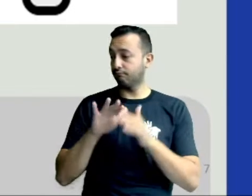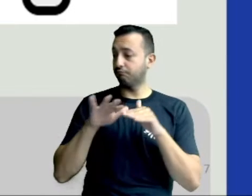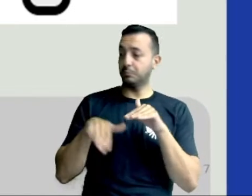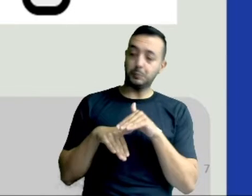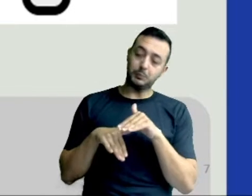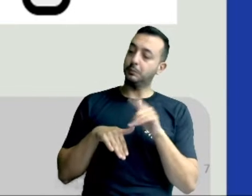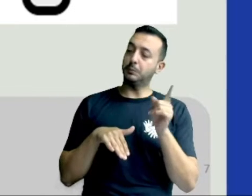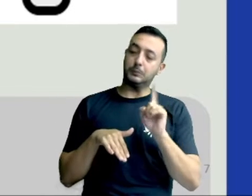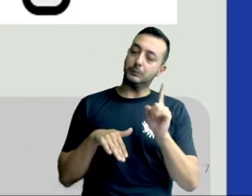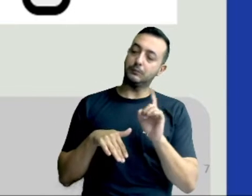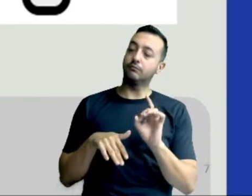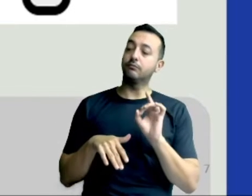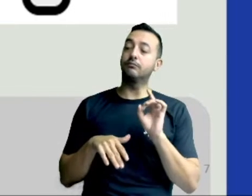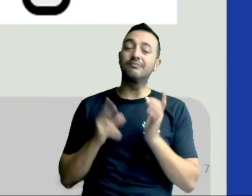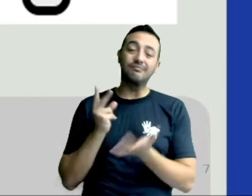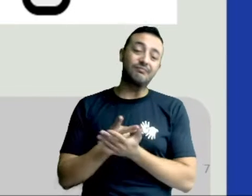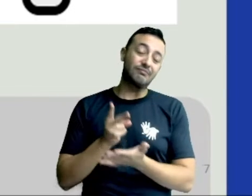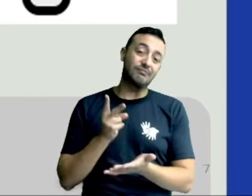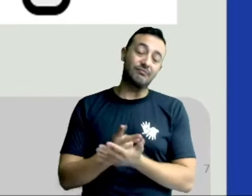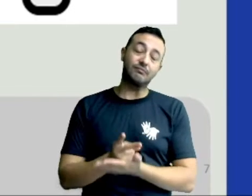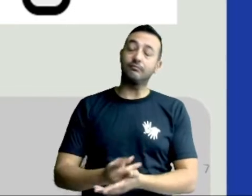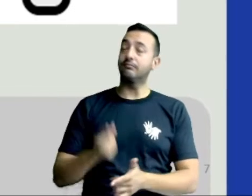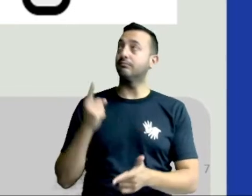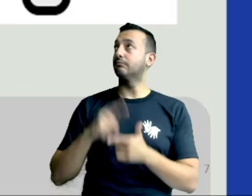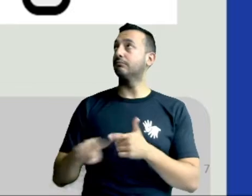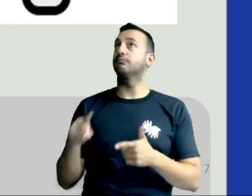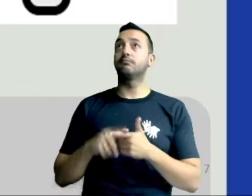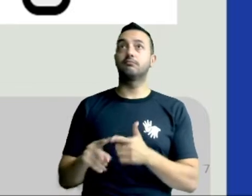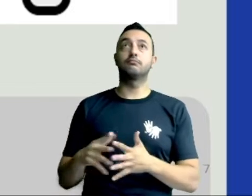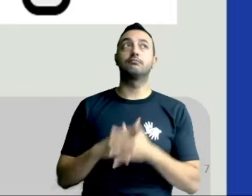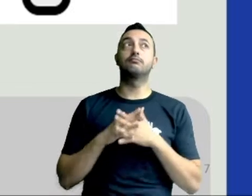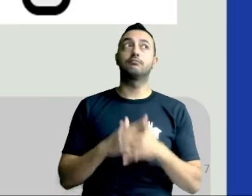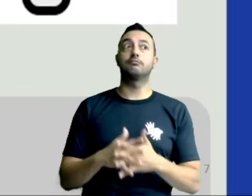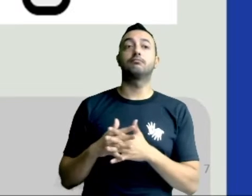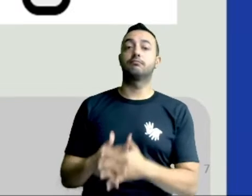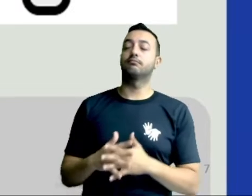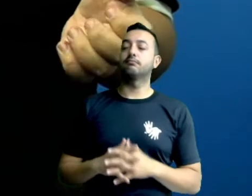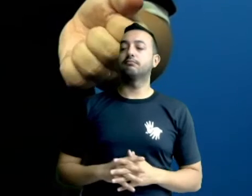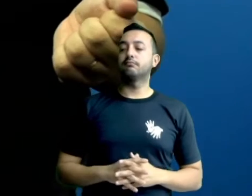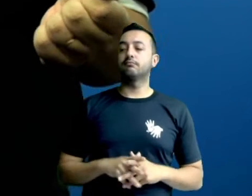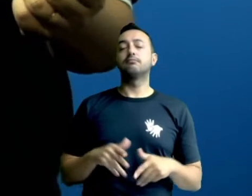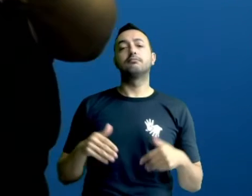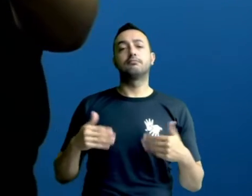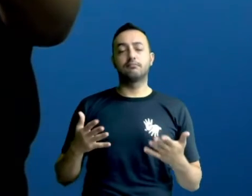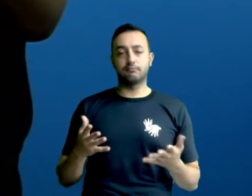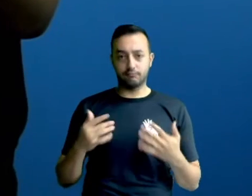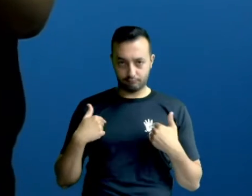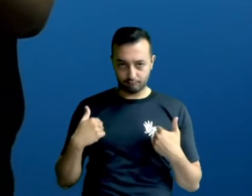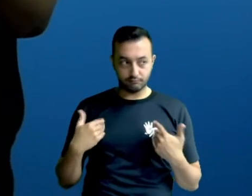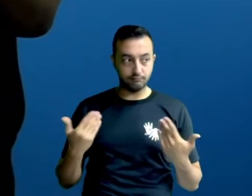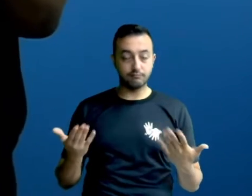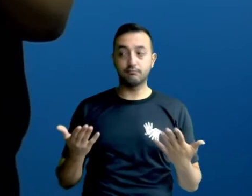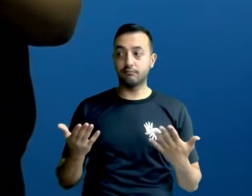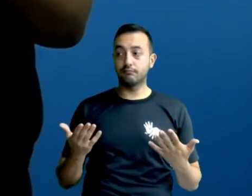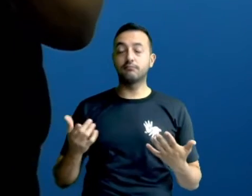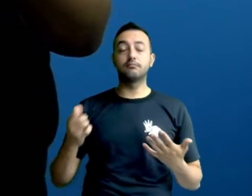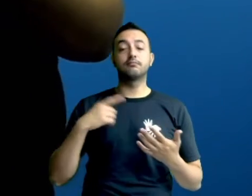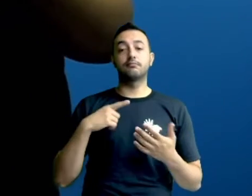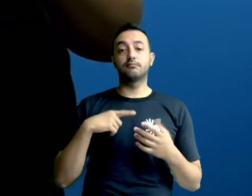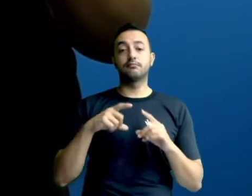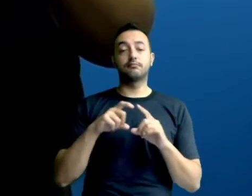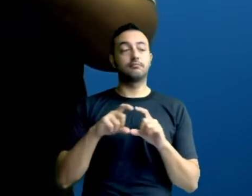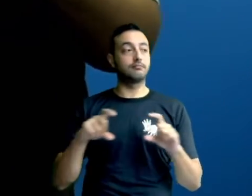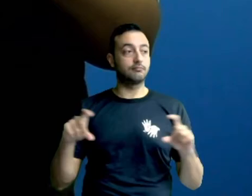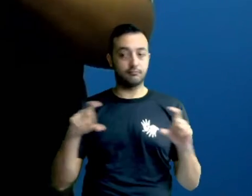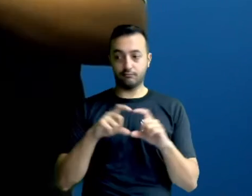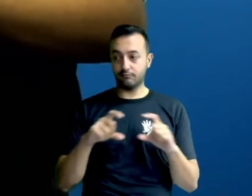capacho, só arrumava confusão. Ou seja, volta para mim. Aqui vemos um trecho